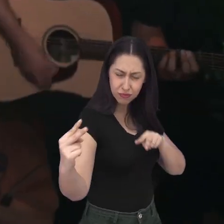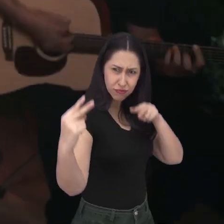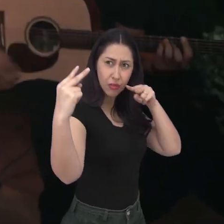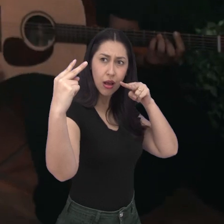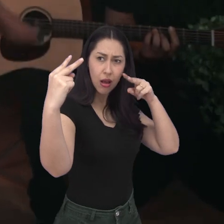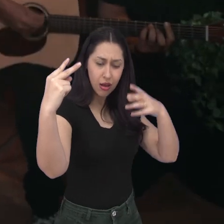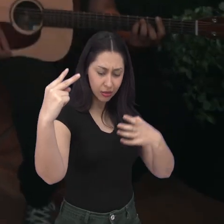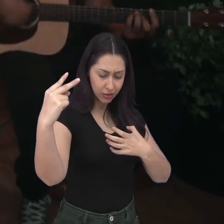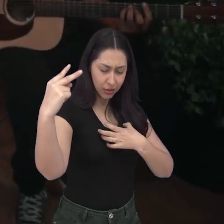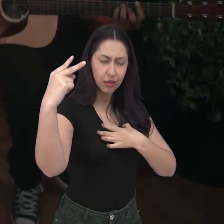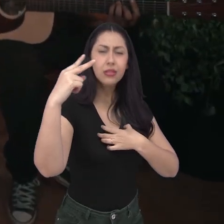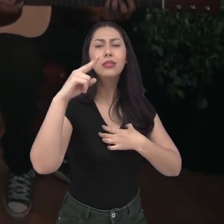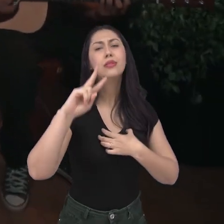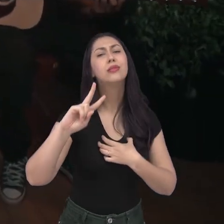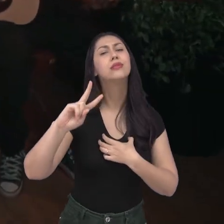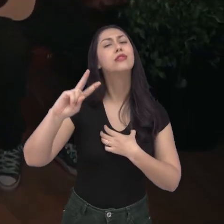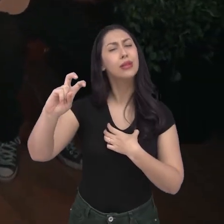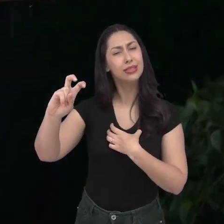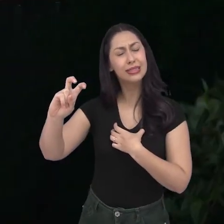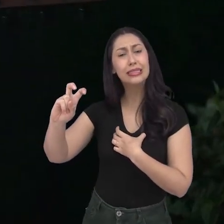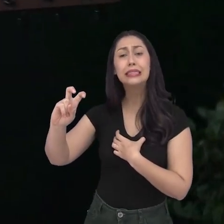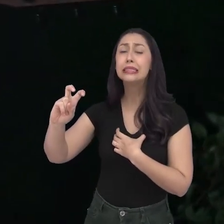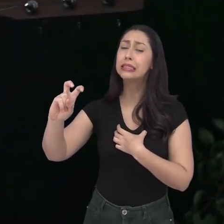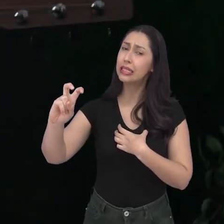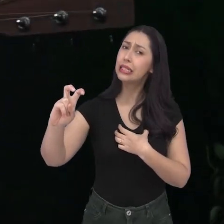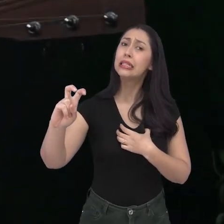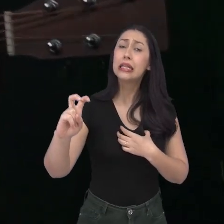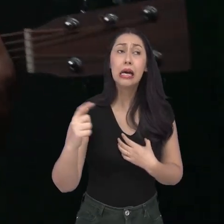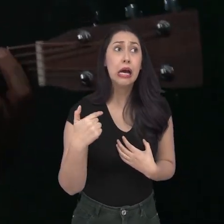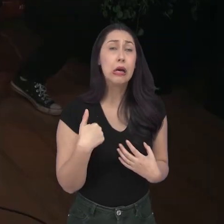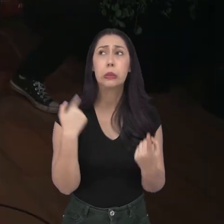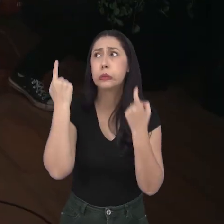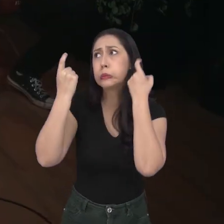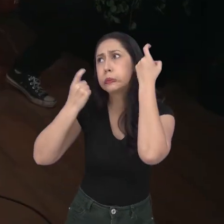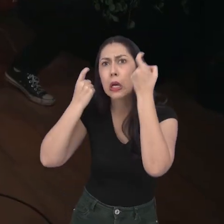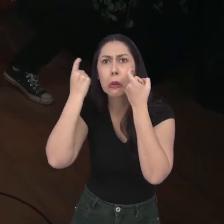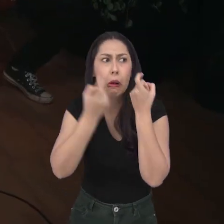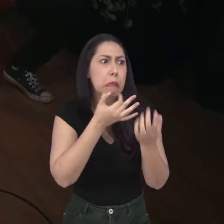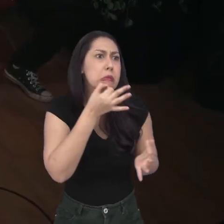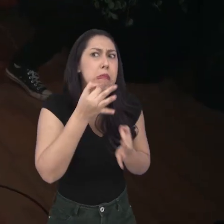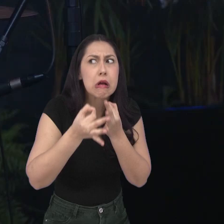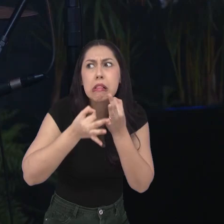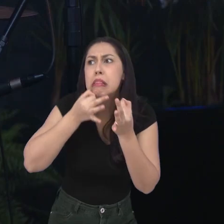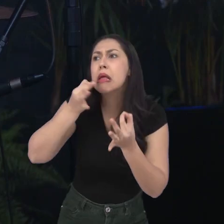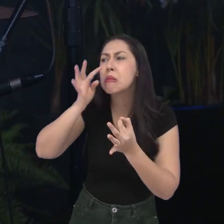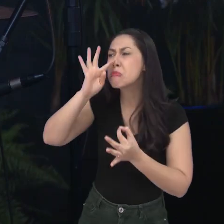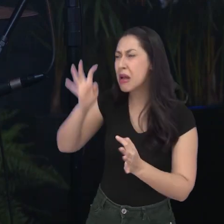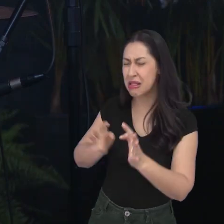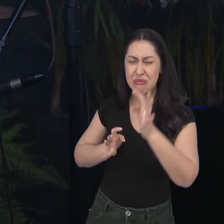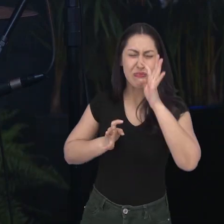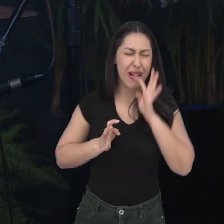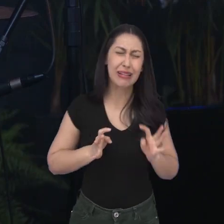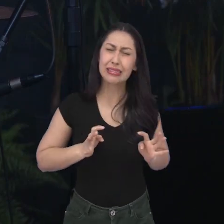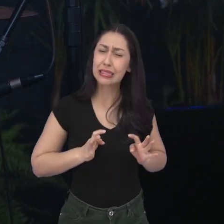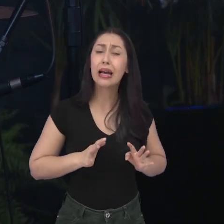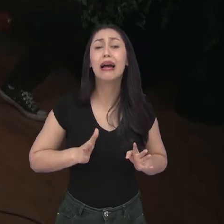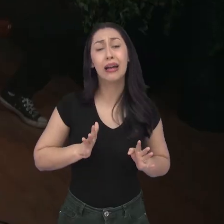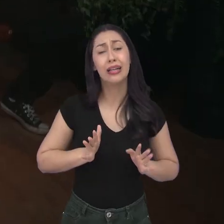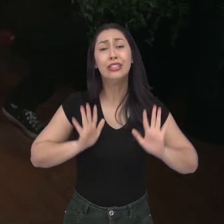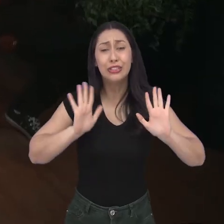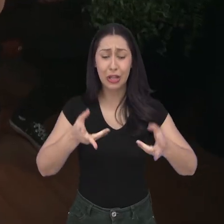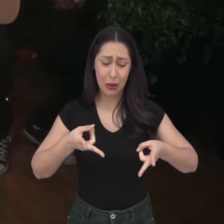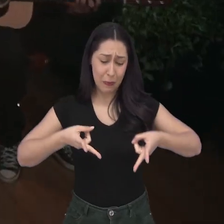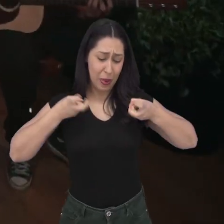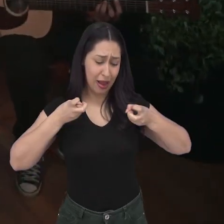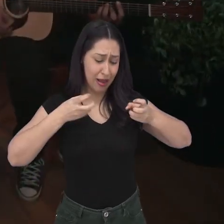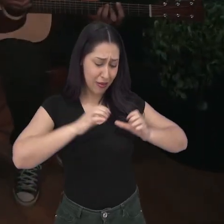olhos dizem mais do que eu quero dizer, e eu me preocupando com o que vão pensar. Eu reconheço, cansei